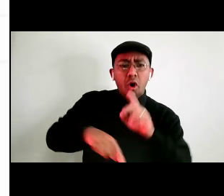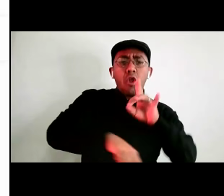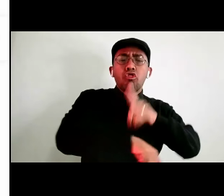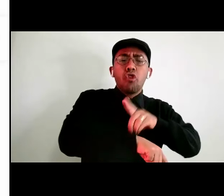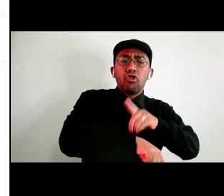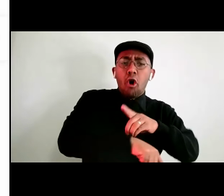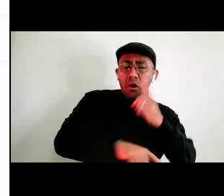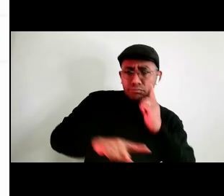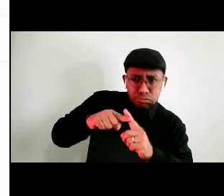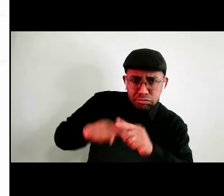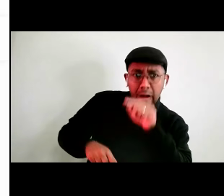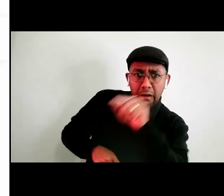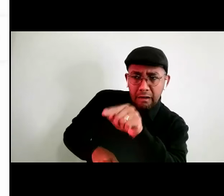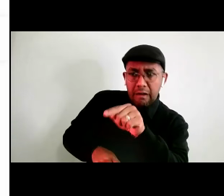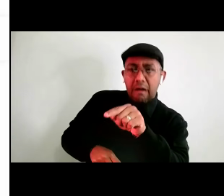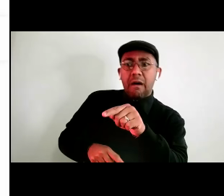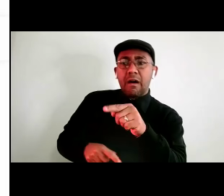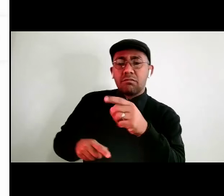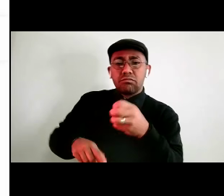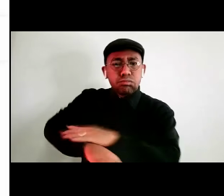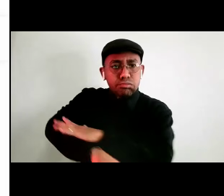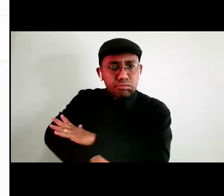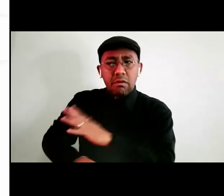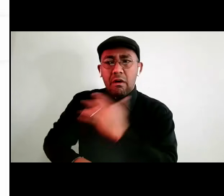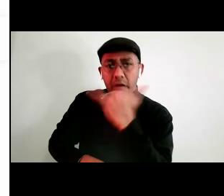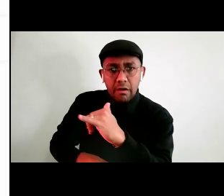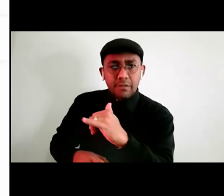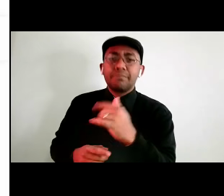tanto a suspeita clínica quanto com o laboratório.